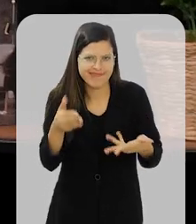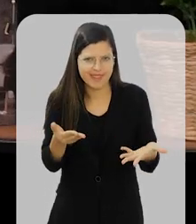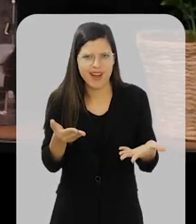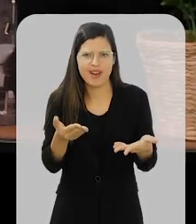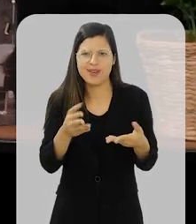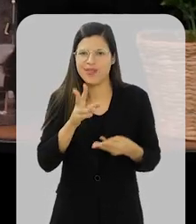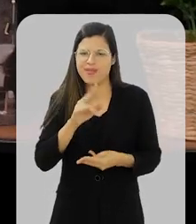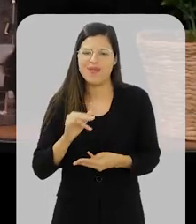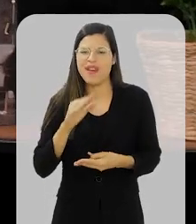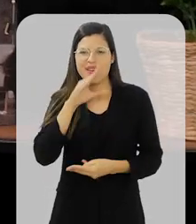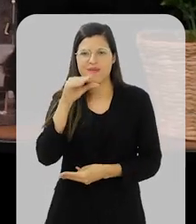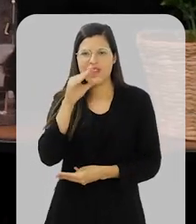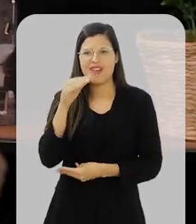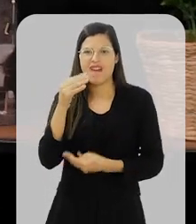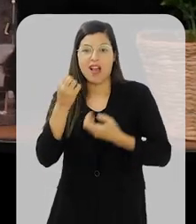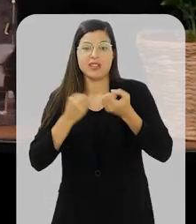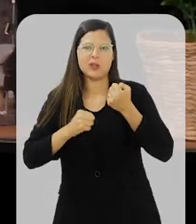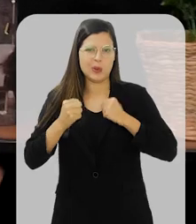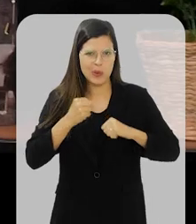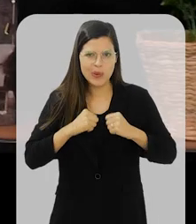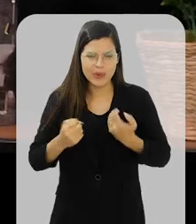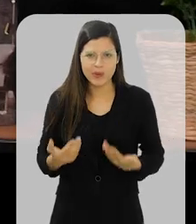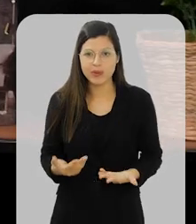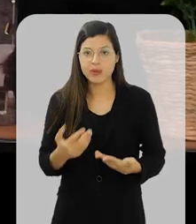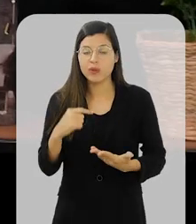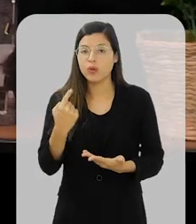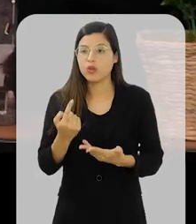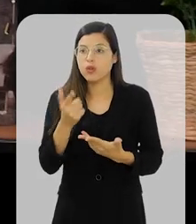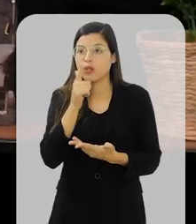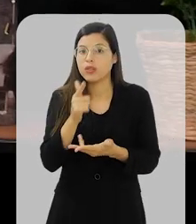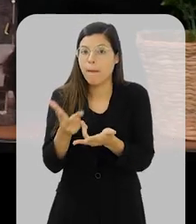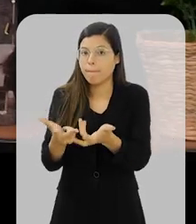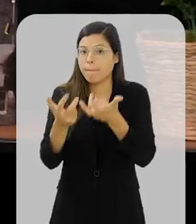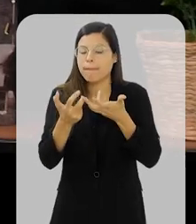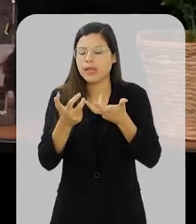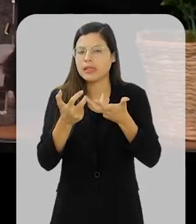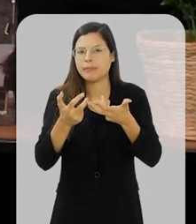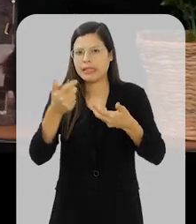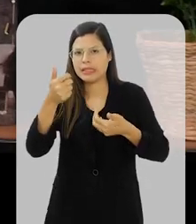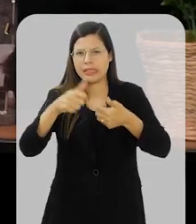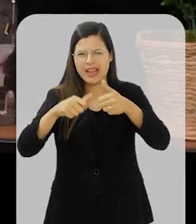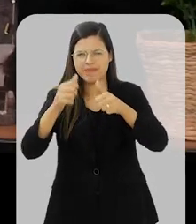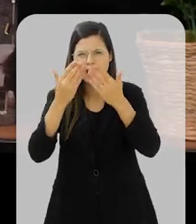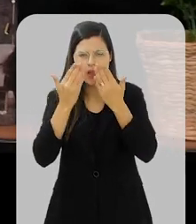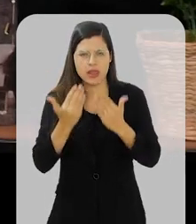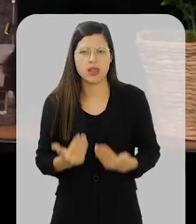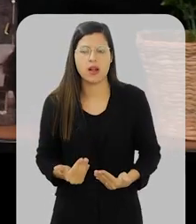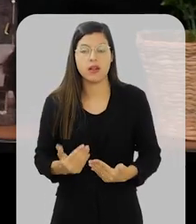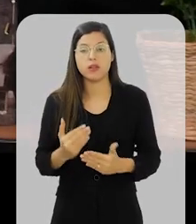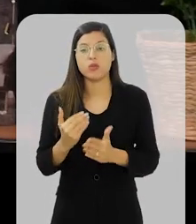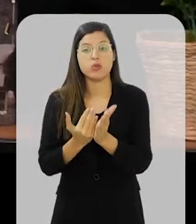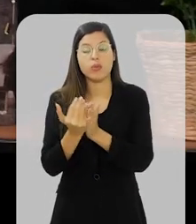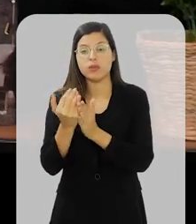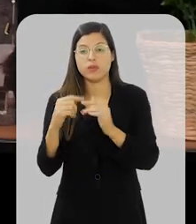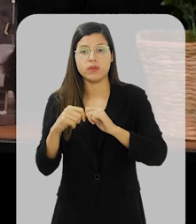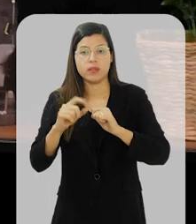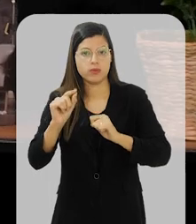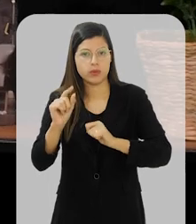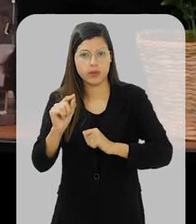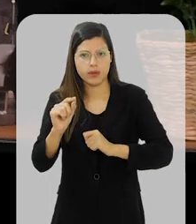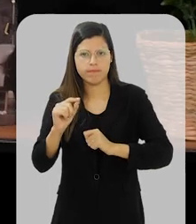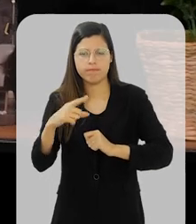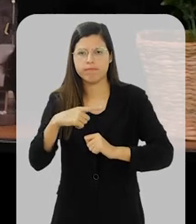que está ansioso, a gente não consegue, né, perceber isso através dessa análise, né? Então, o que nós fizemos inicialmente foi o quê?